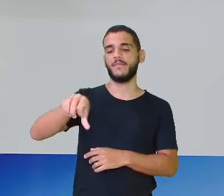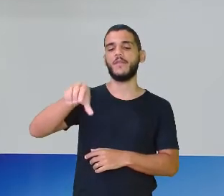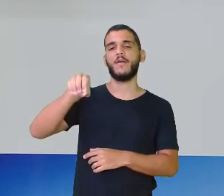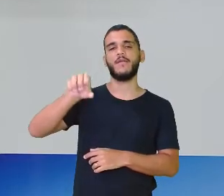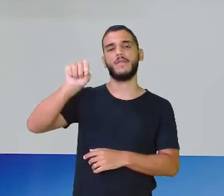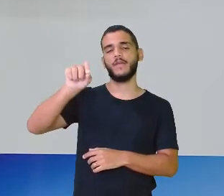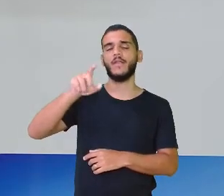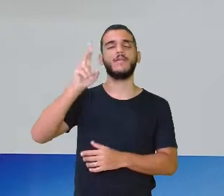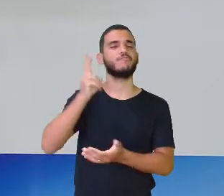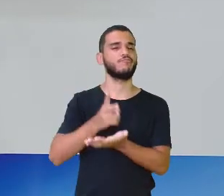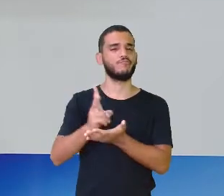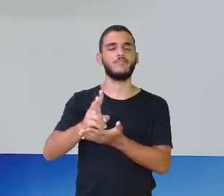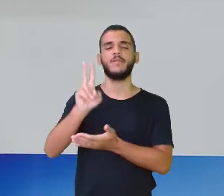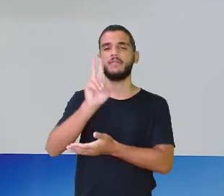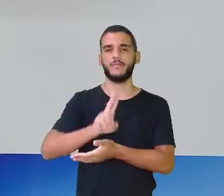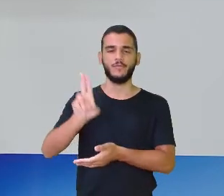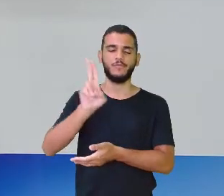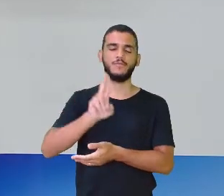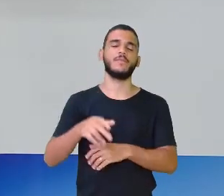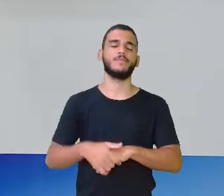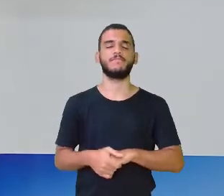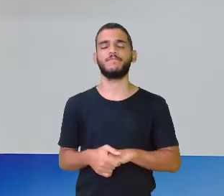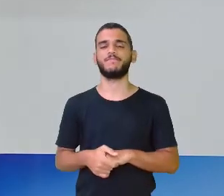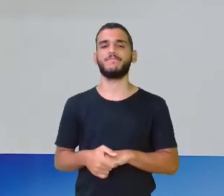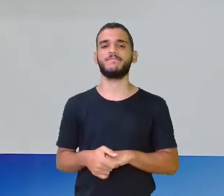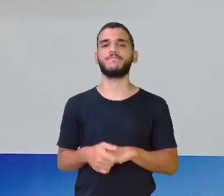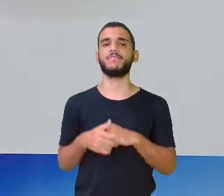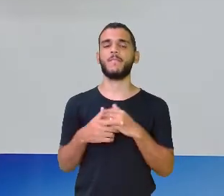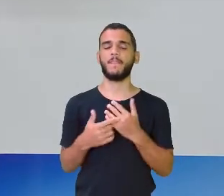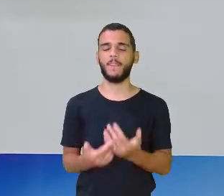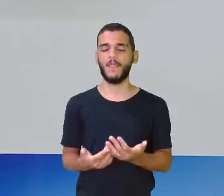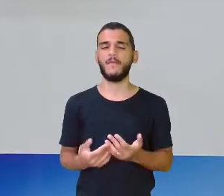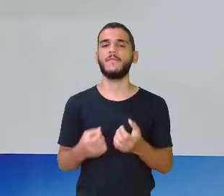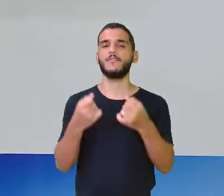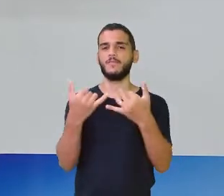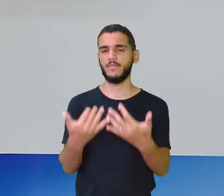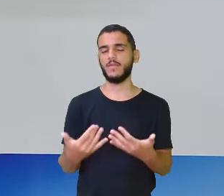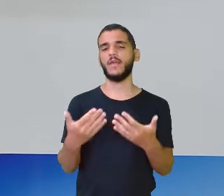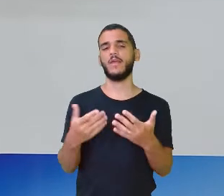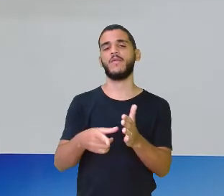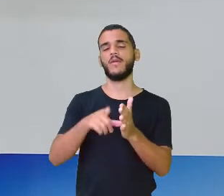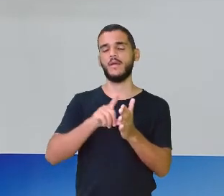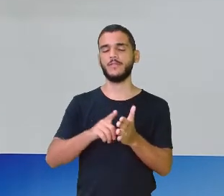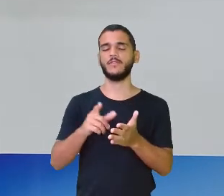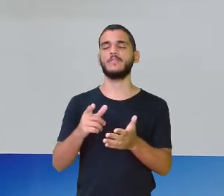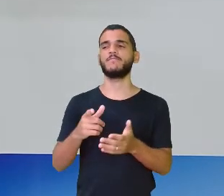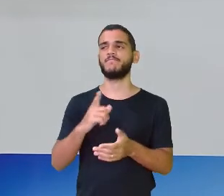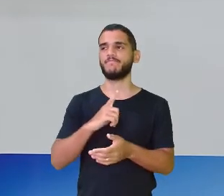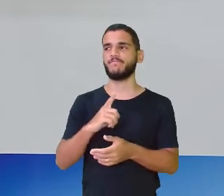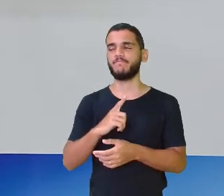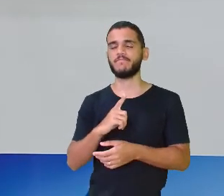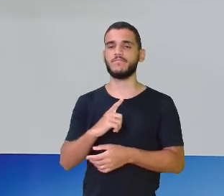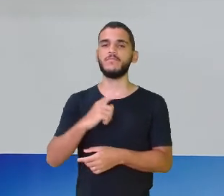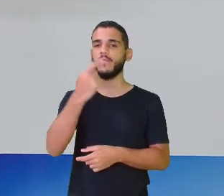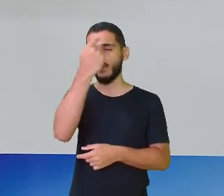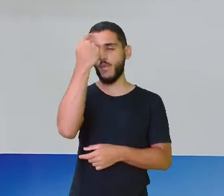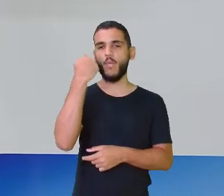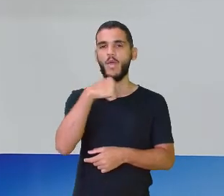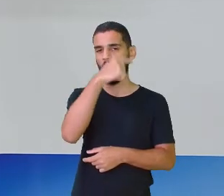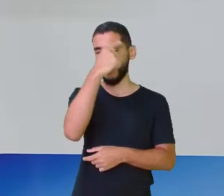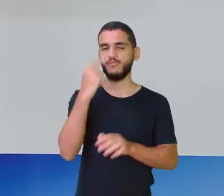mais utilizado, tá? Como eu tinha falado para vocês no relógio, eu consigo encontrar